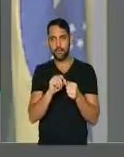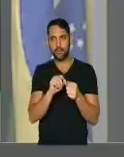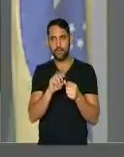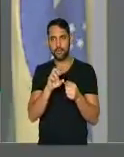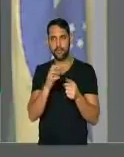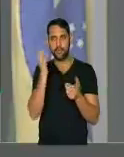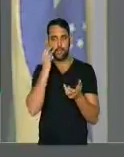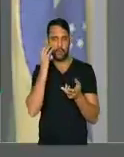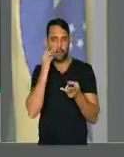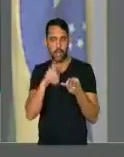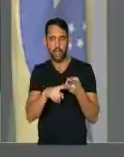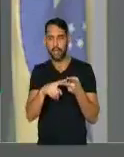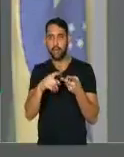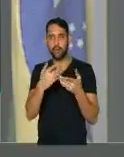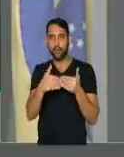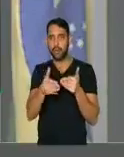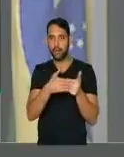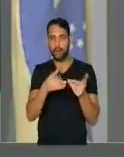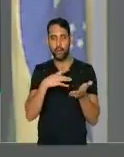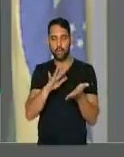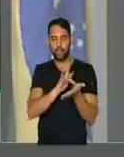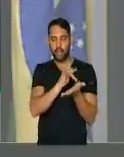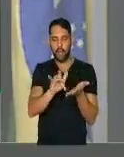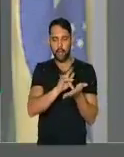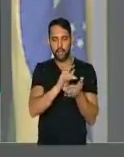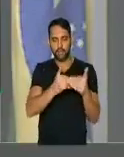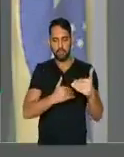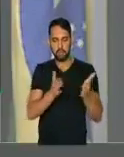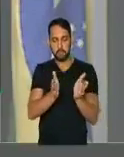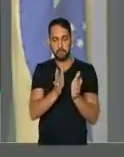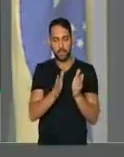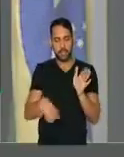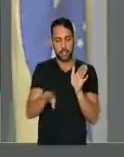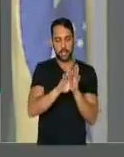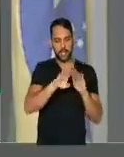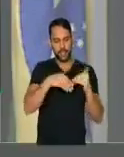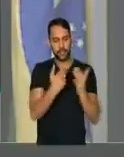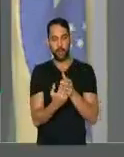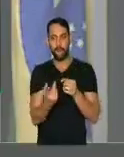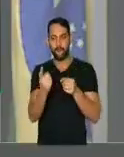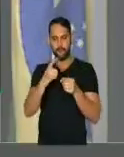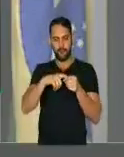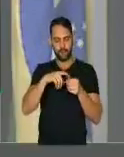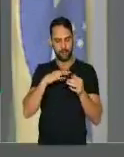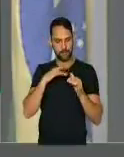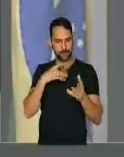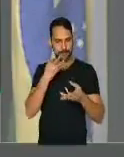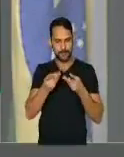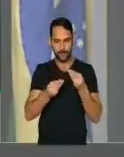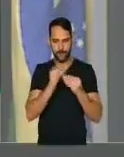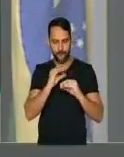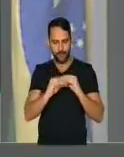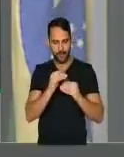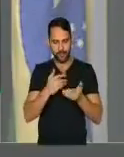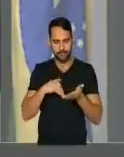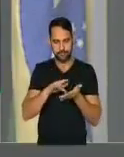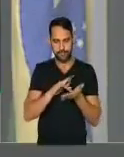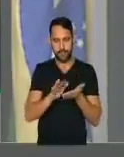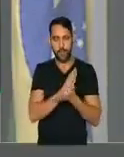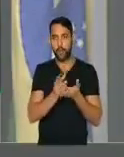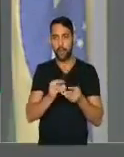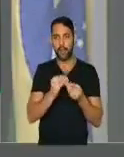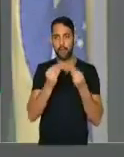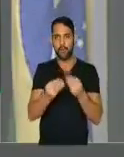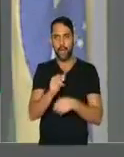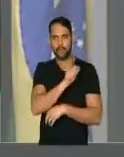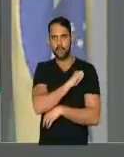seu smartphone, você está ali com seu tablet, e aí quando você chega na escola, você volta para o analógico. E por que não